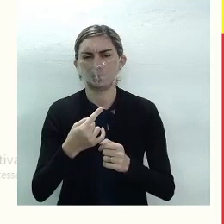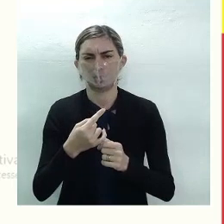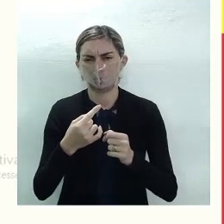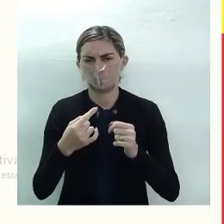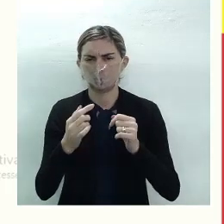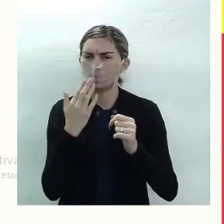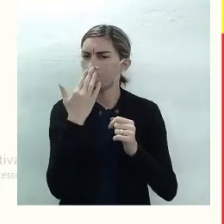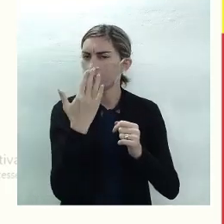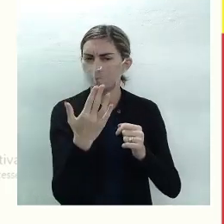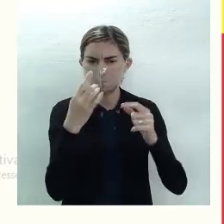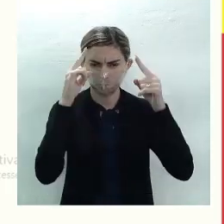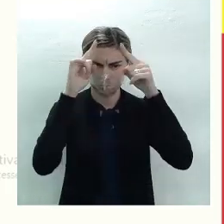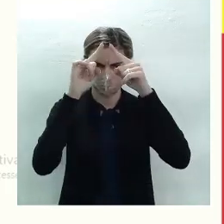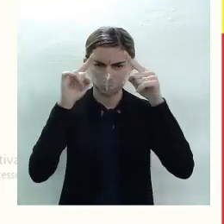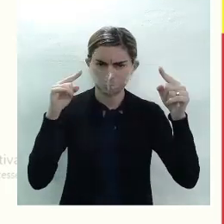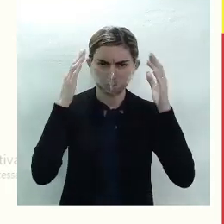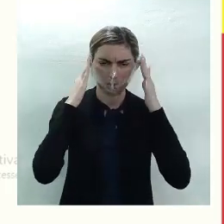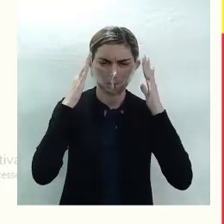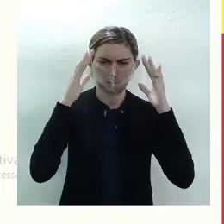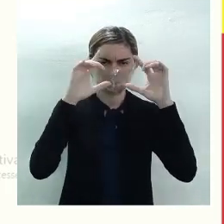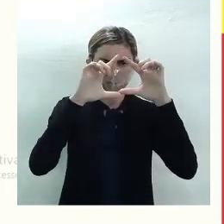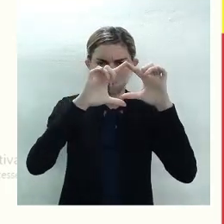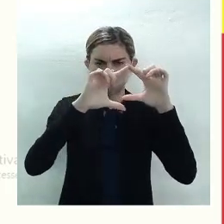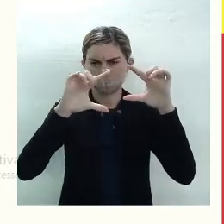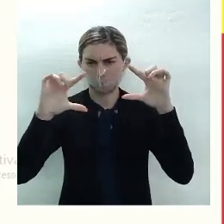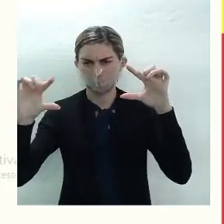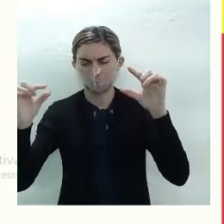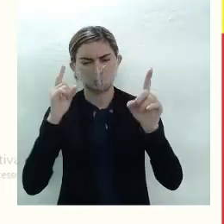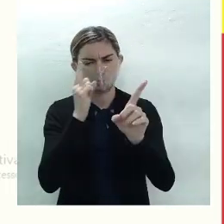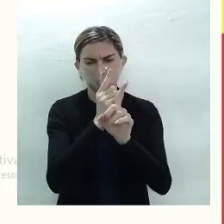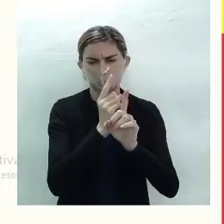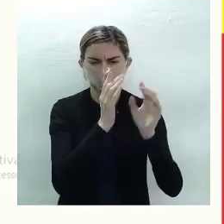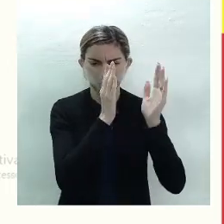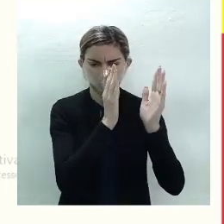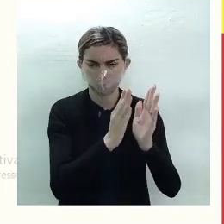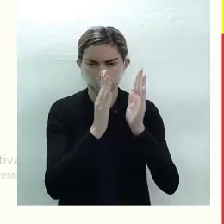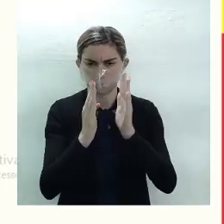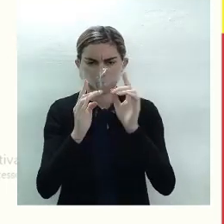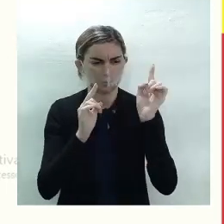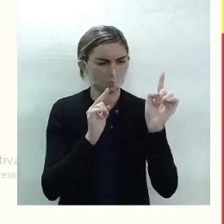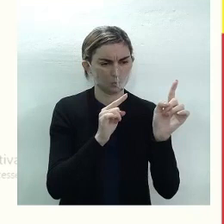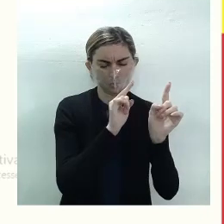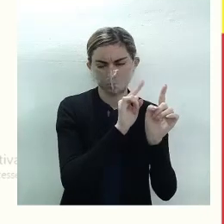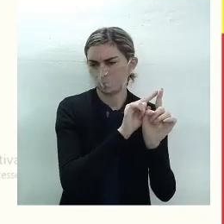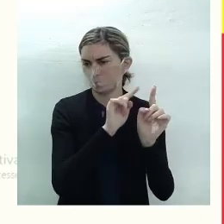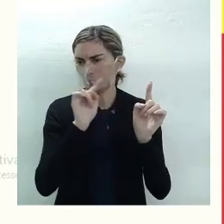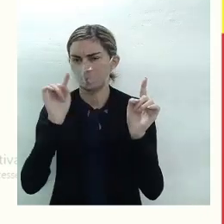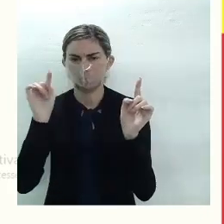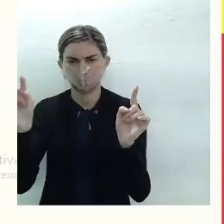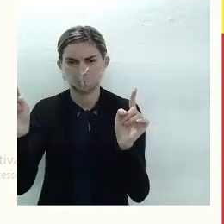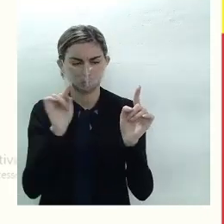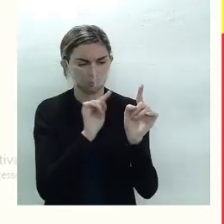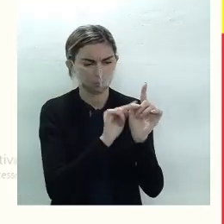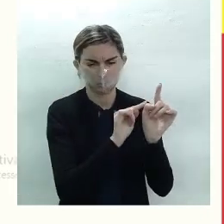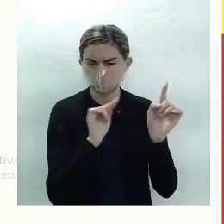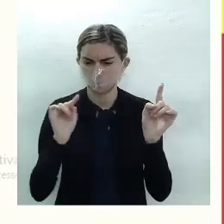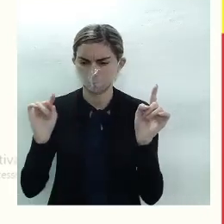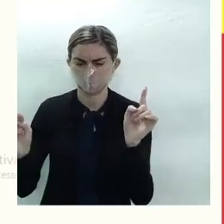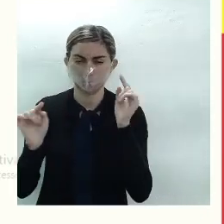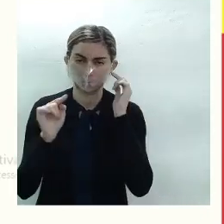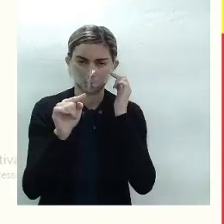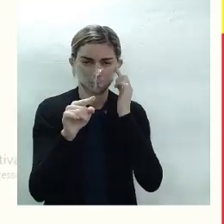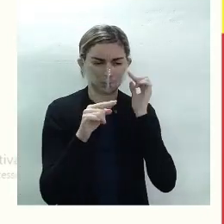parte de frente, é só pegar a figura e identificar todos os pontos e colocar na mesma distância do eixo de simetria. Se